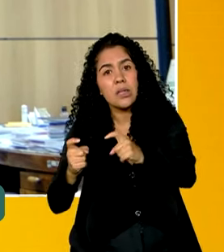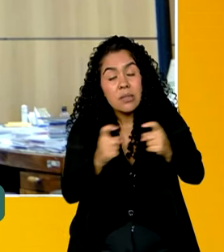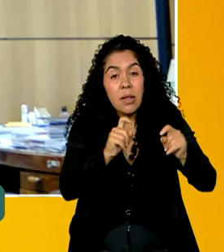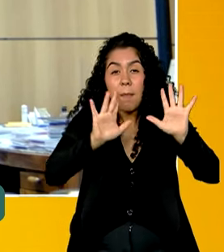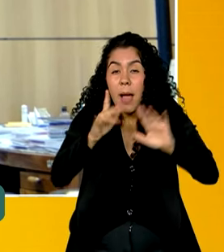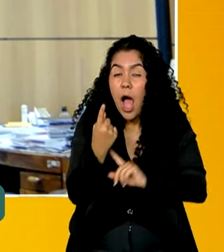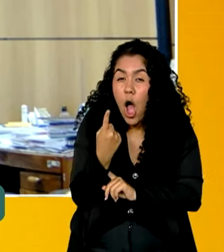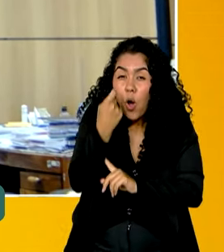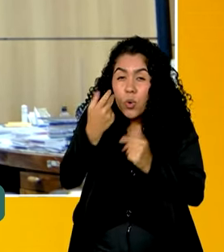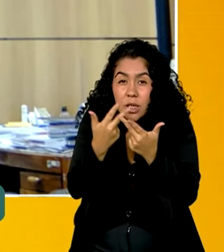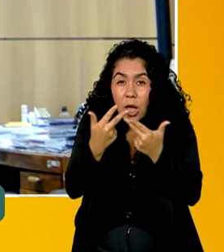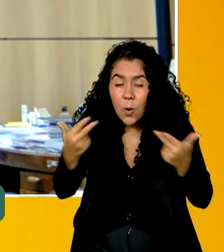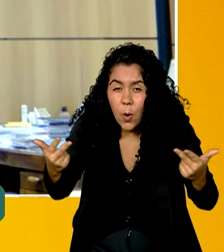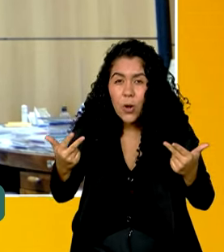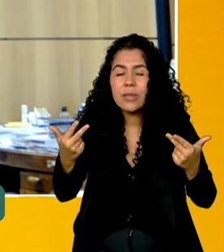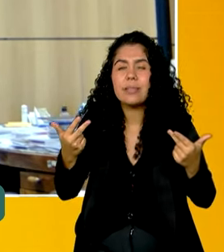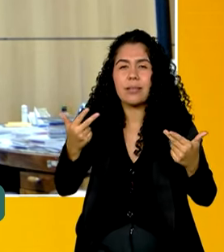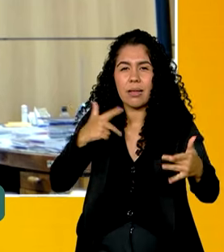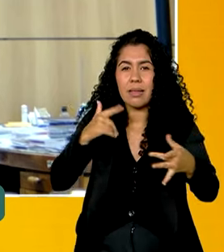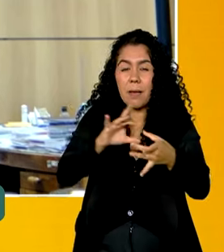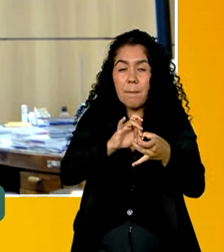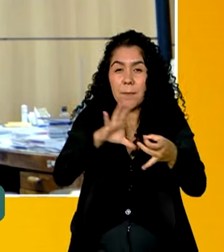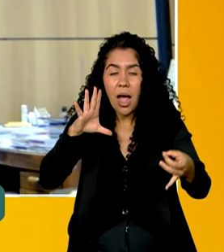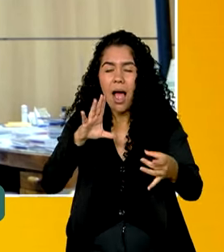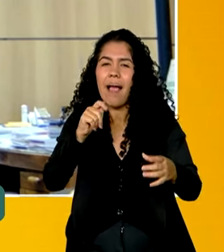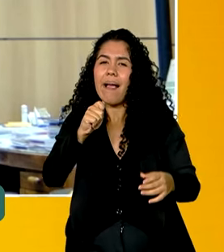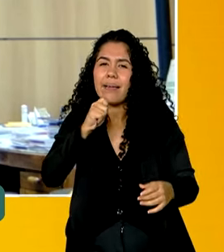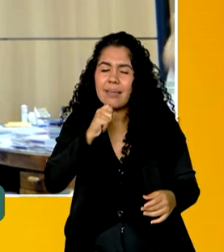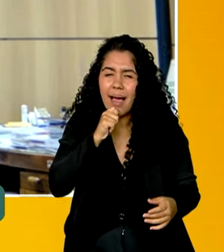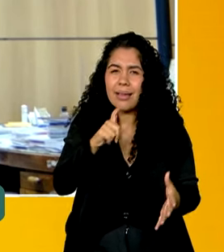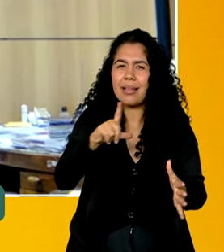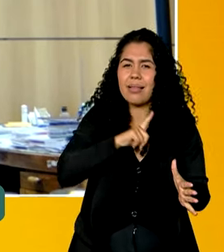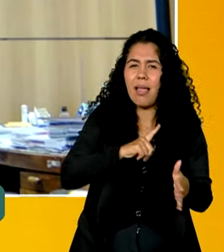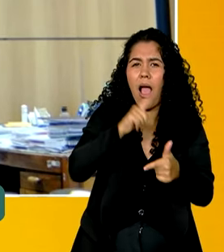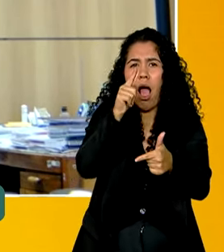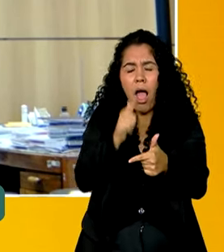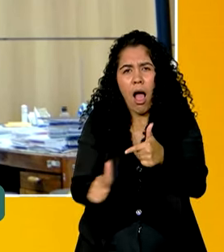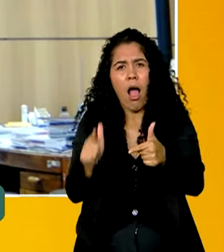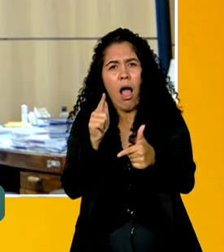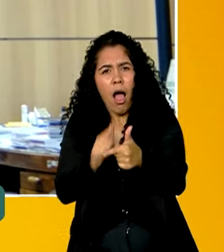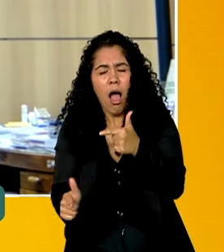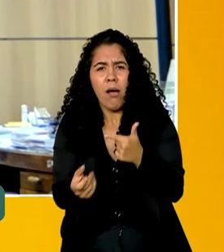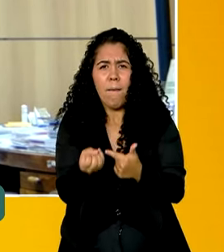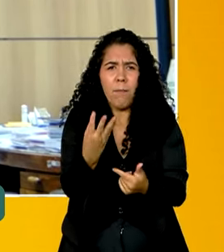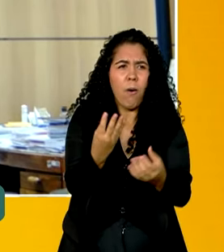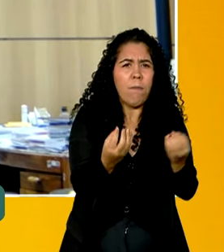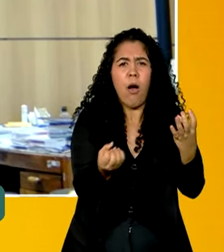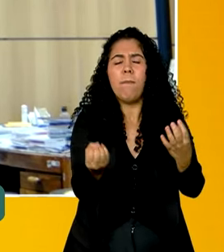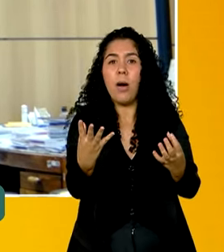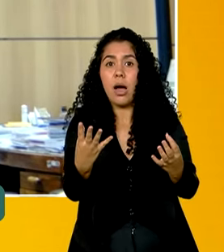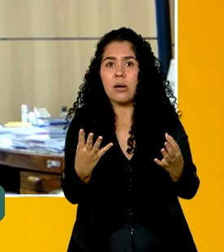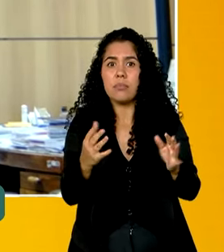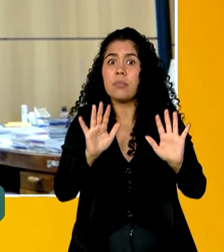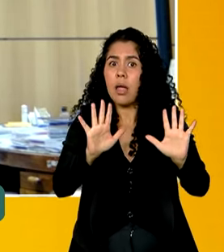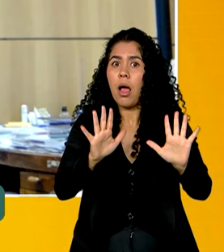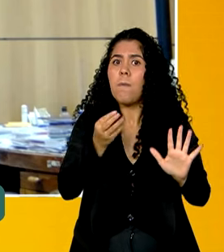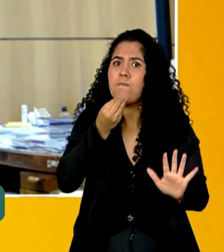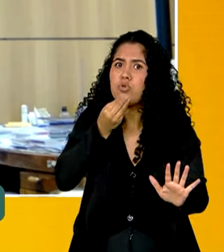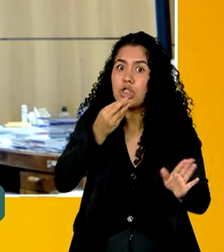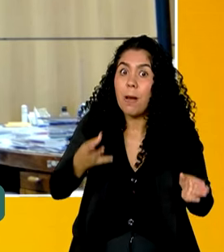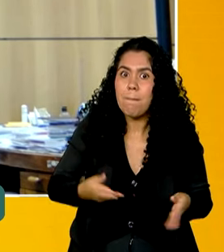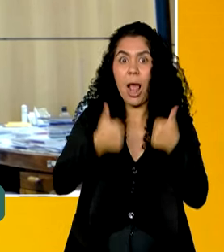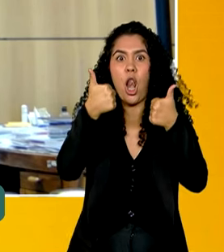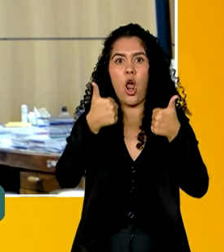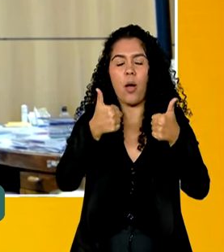que descola, Renata, que está ainda criando muitos problemas, que poderia ter muito, a economia poderia estar melhor ainda,